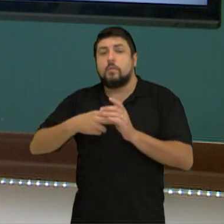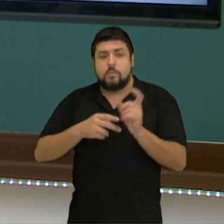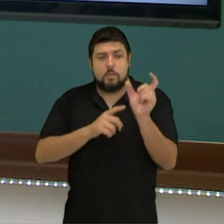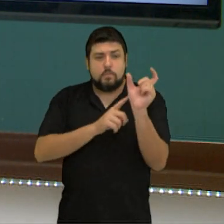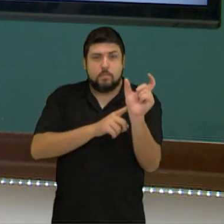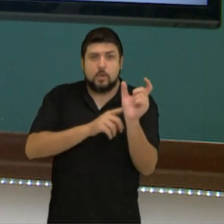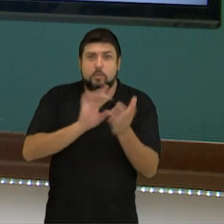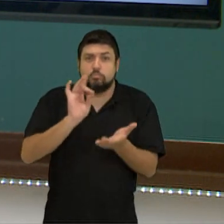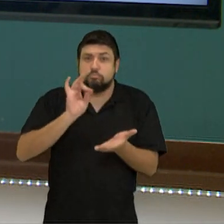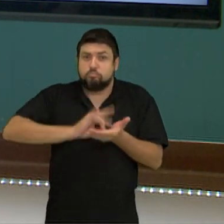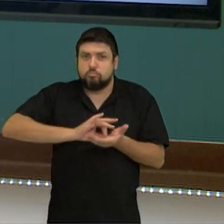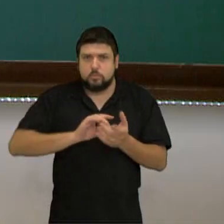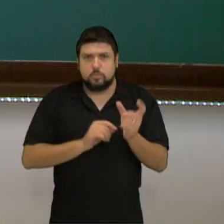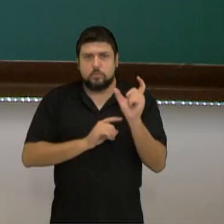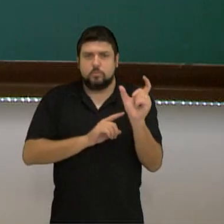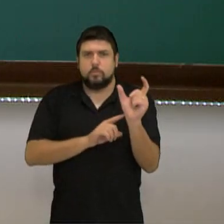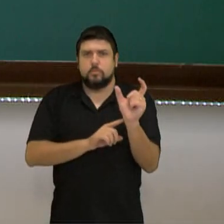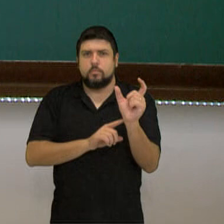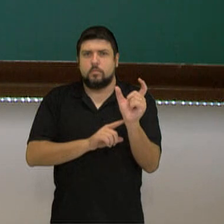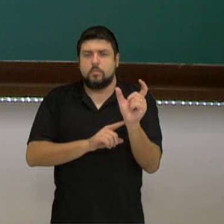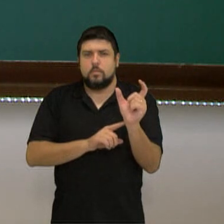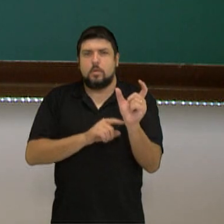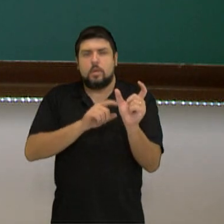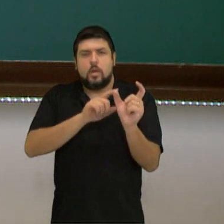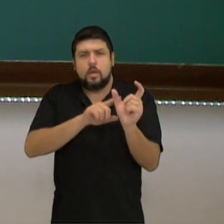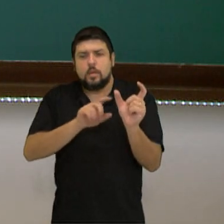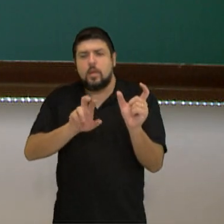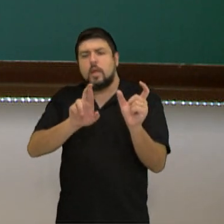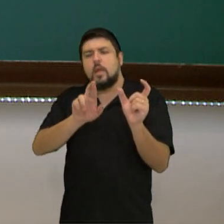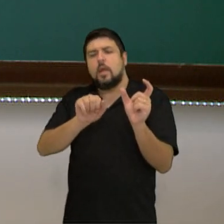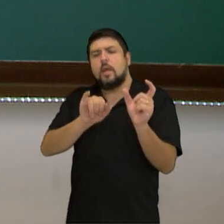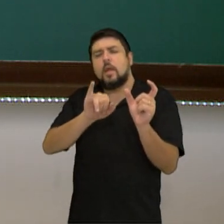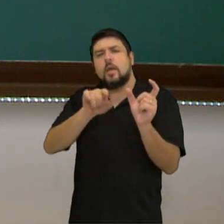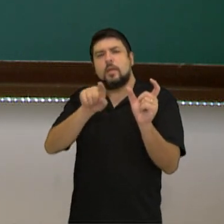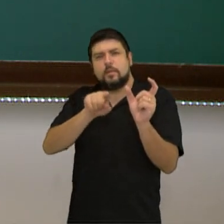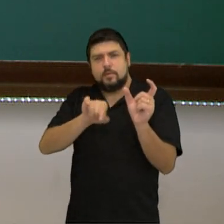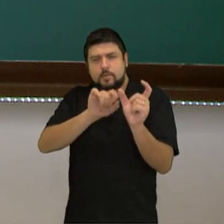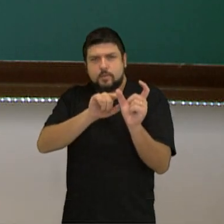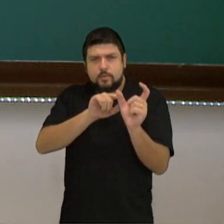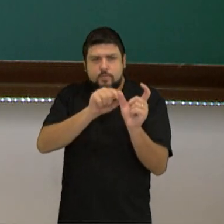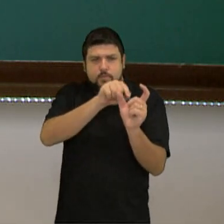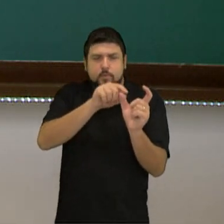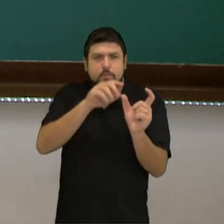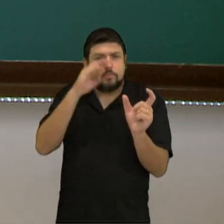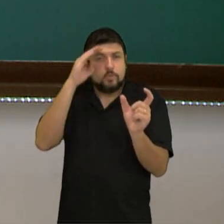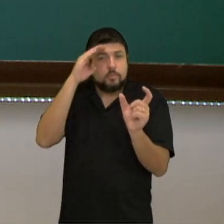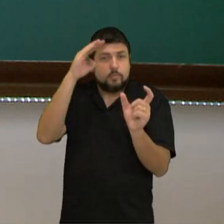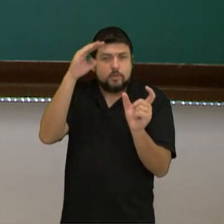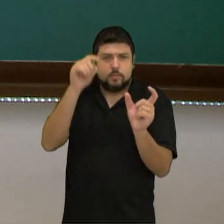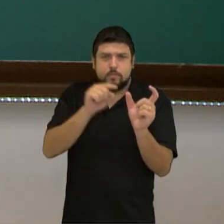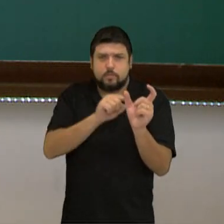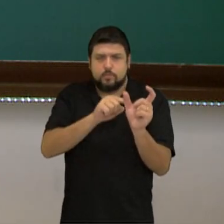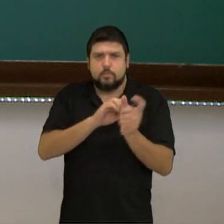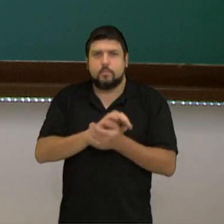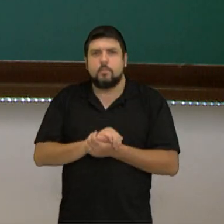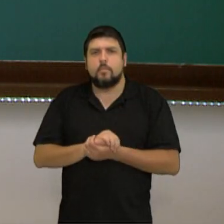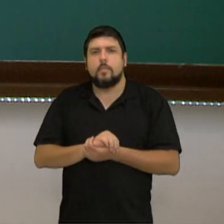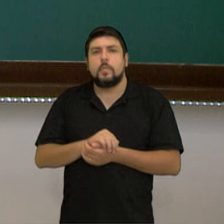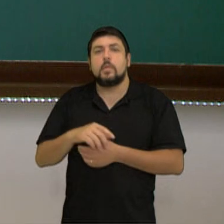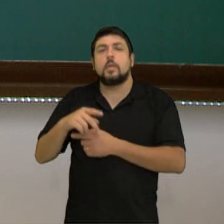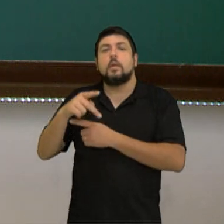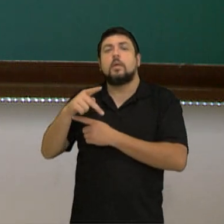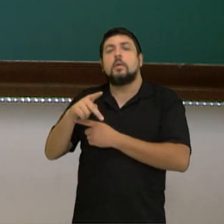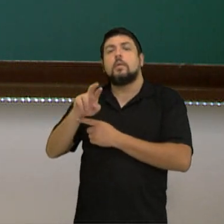determinada palavra e essa palavra possui uma raiz, digamos assim, a parte principal dela. Quando eu falo de prefixo, o que